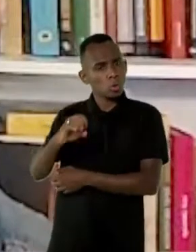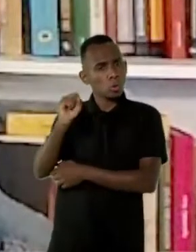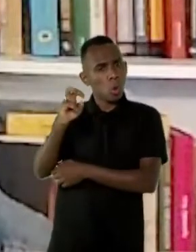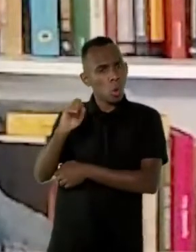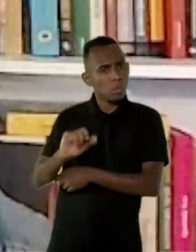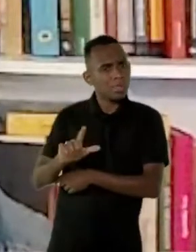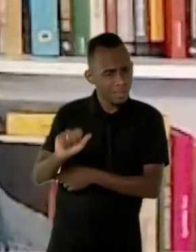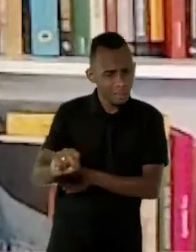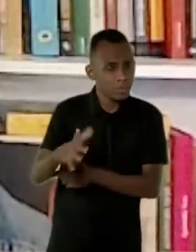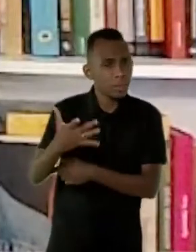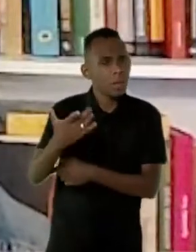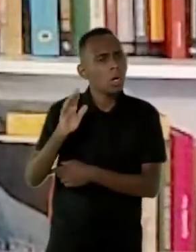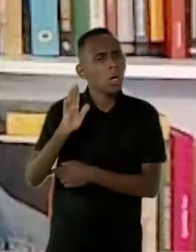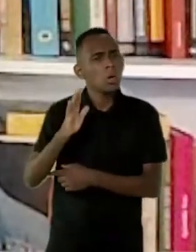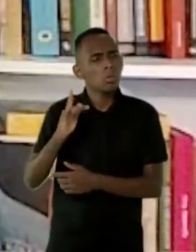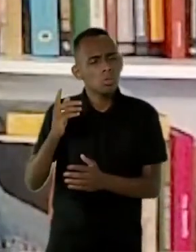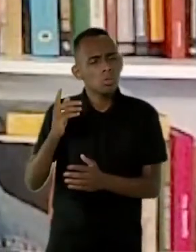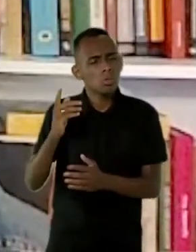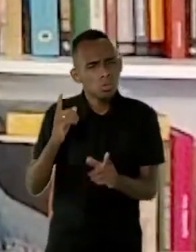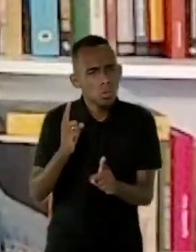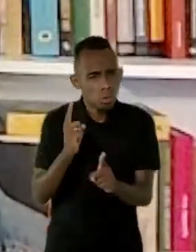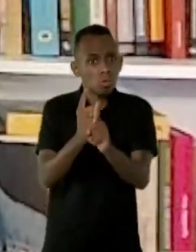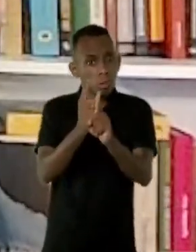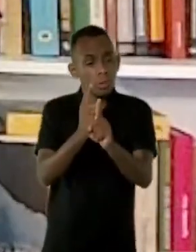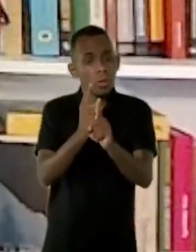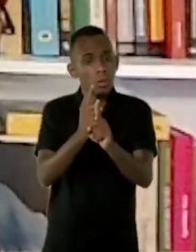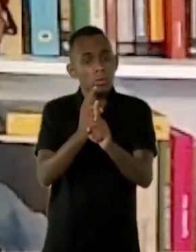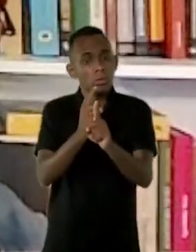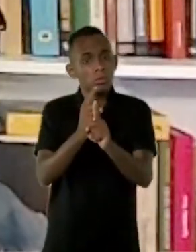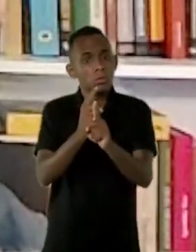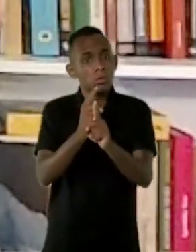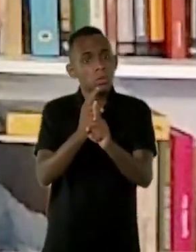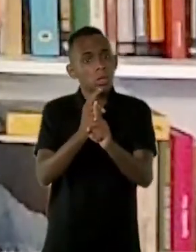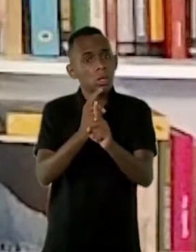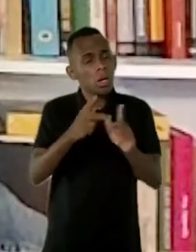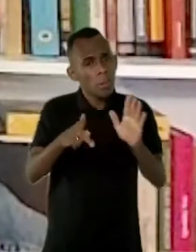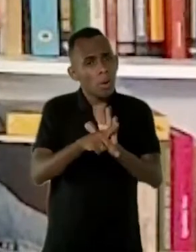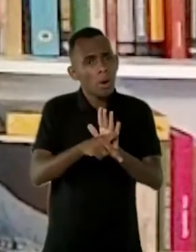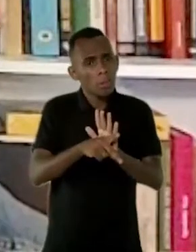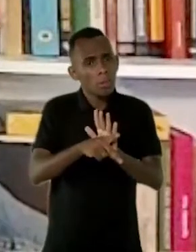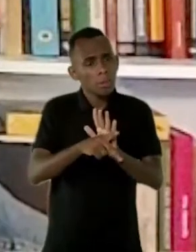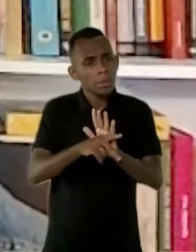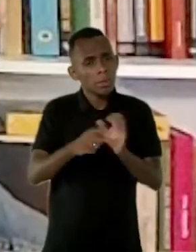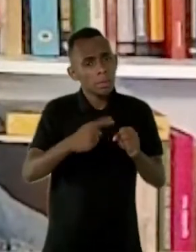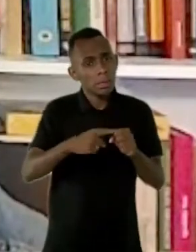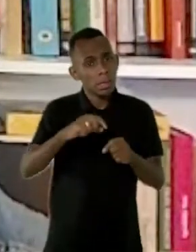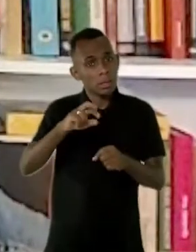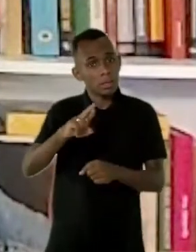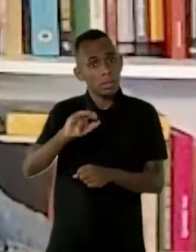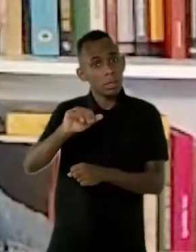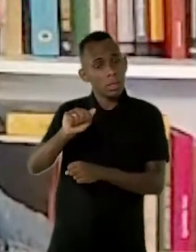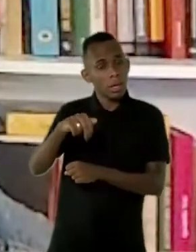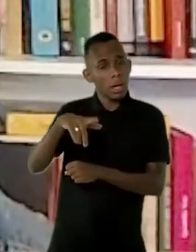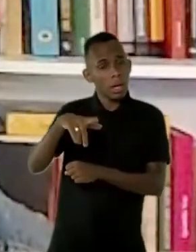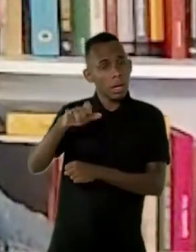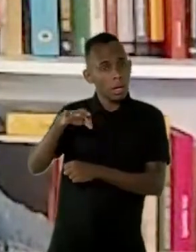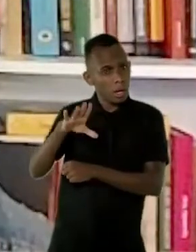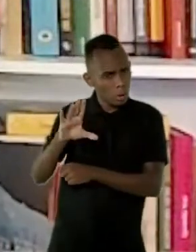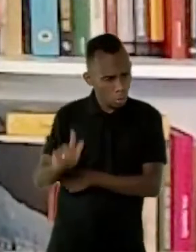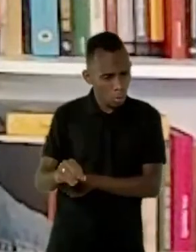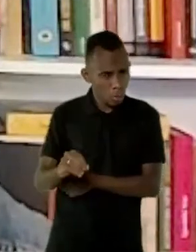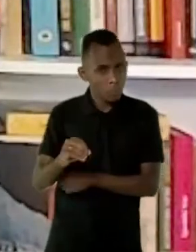subúrbio de Realengo que havia descendentes do Cruz de Souza em Realengo, e minha mãe era vizinha desse